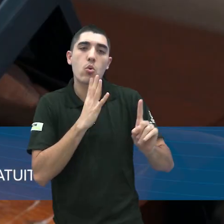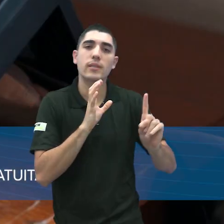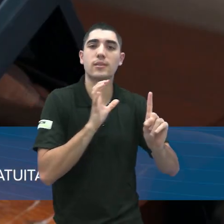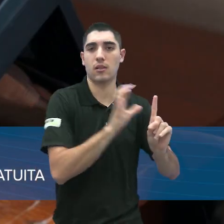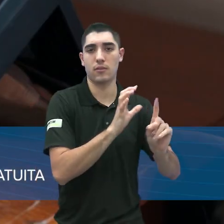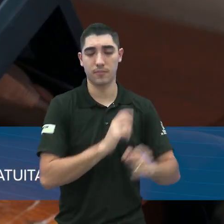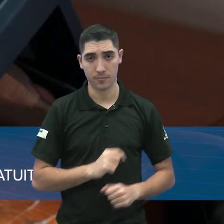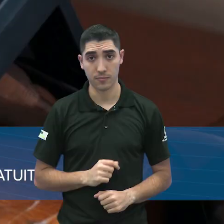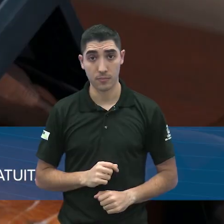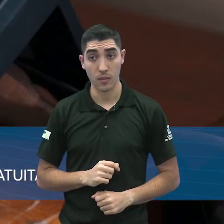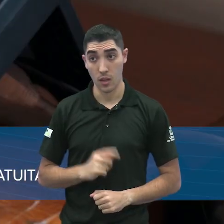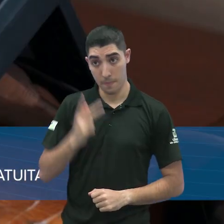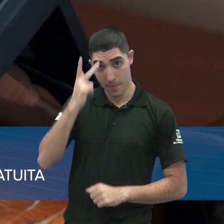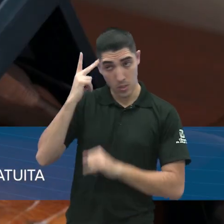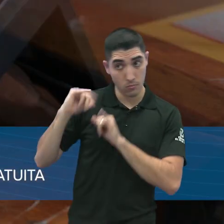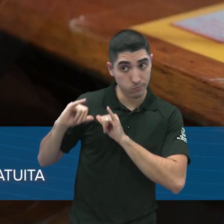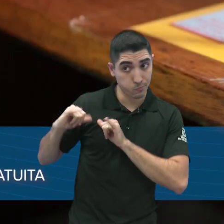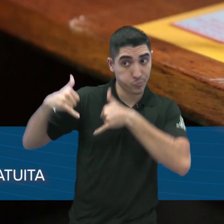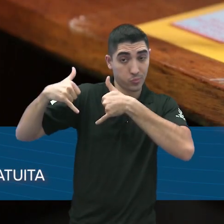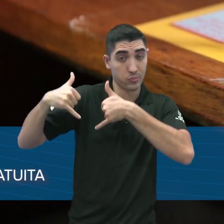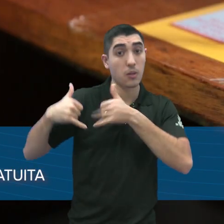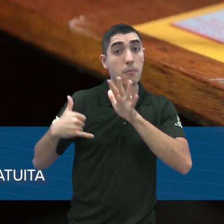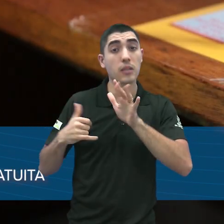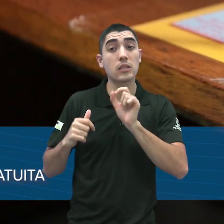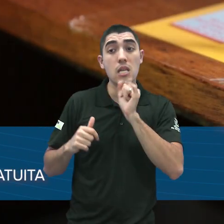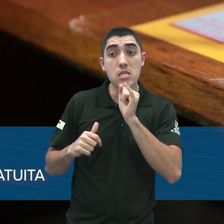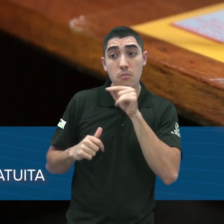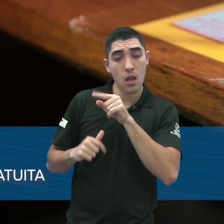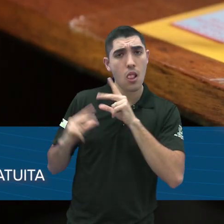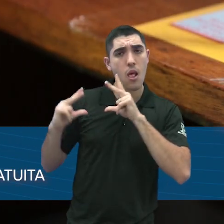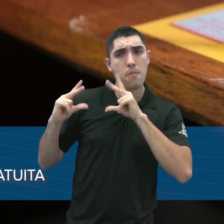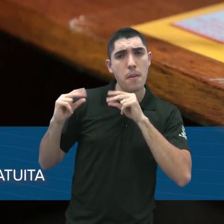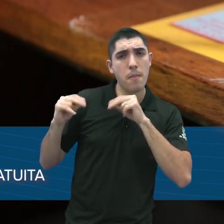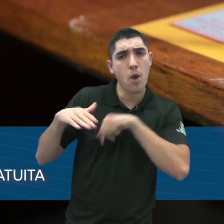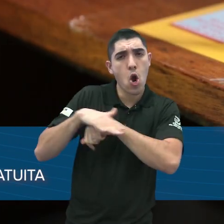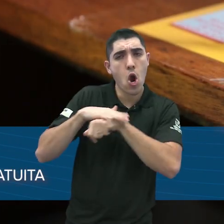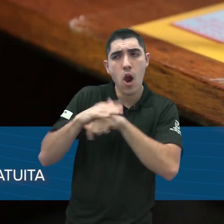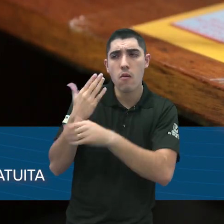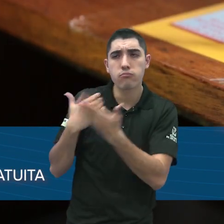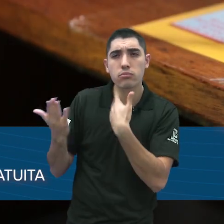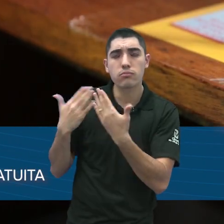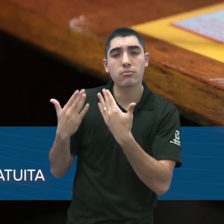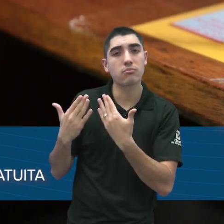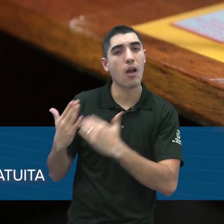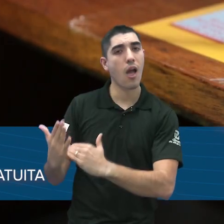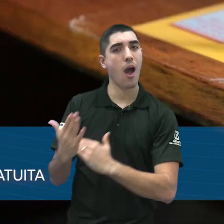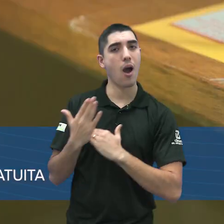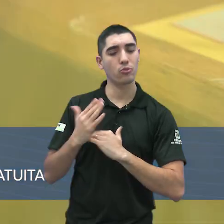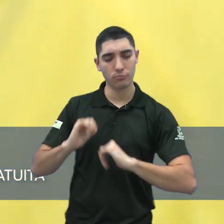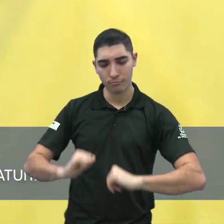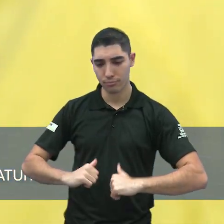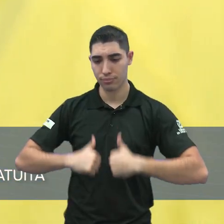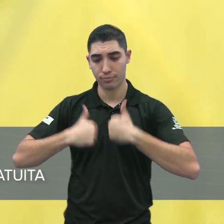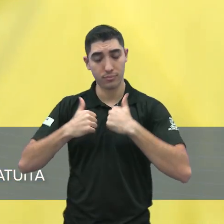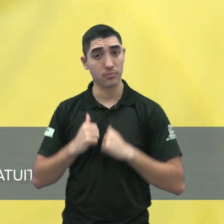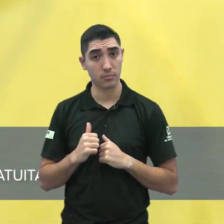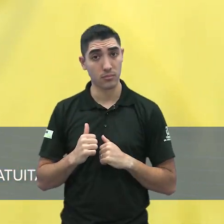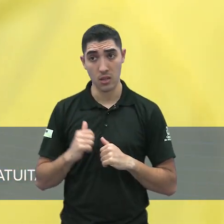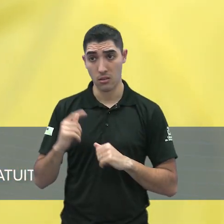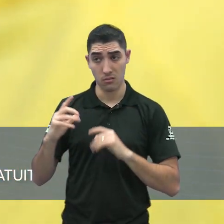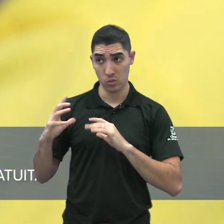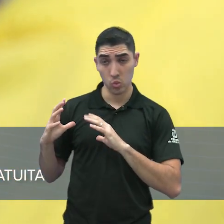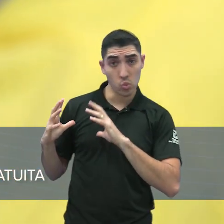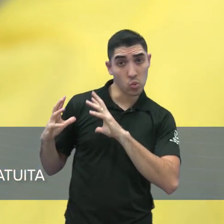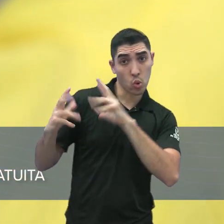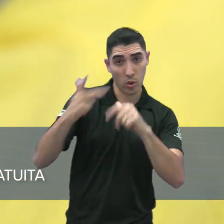dela. Quem atende do outro lado da linha sabe que às vezes uma conversa pode fazer toda a diferença. Nem todo mundo